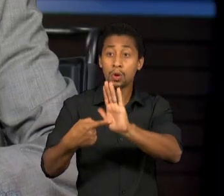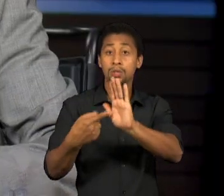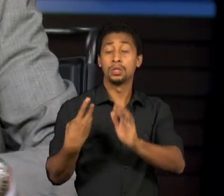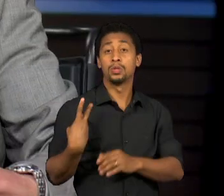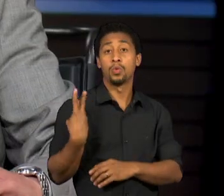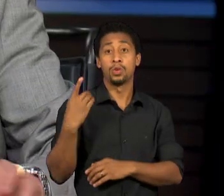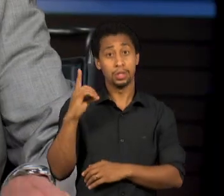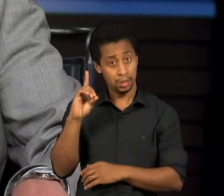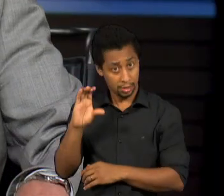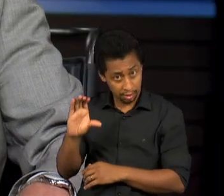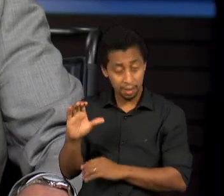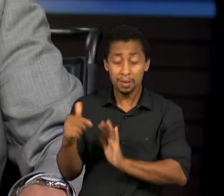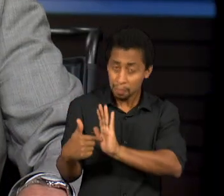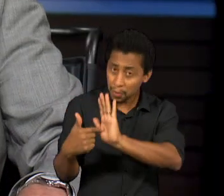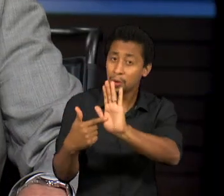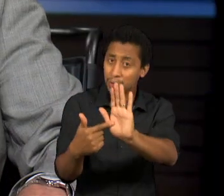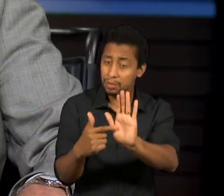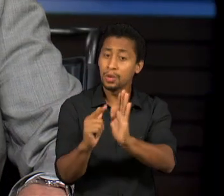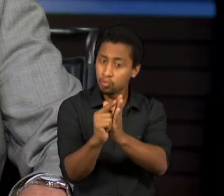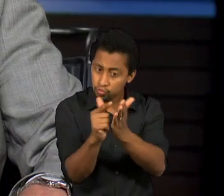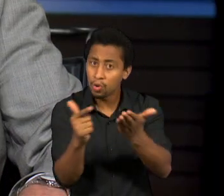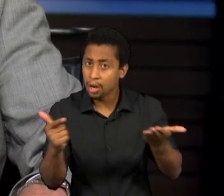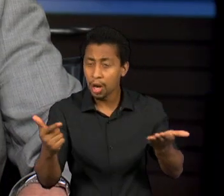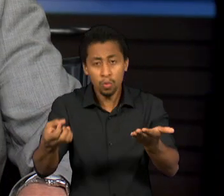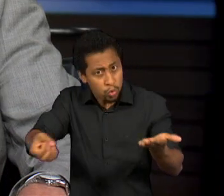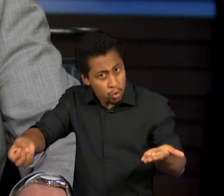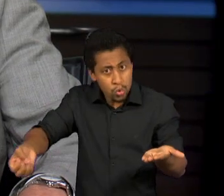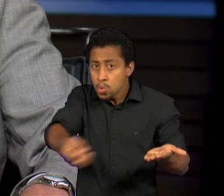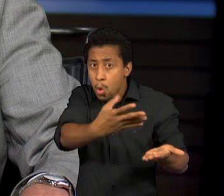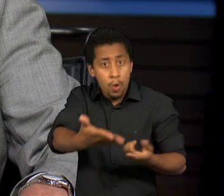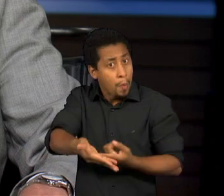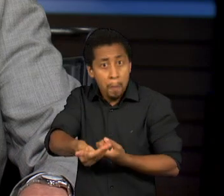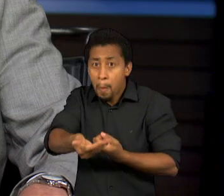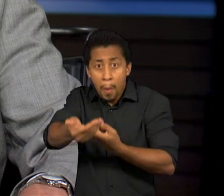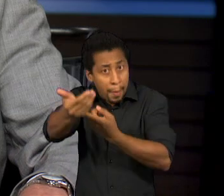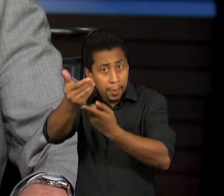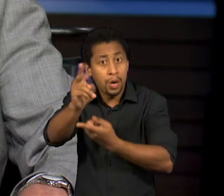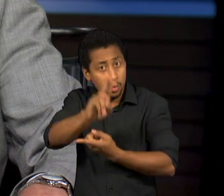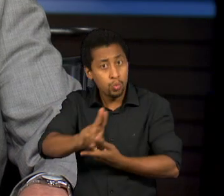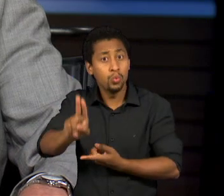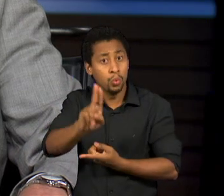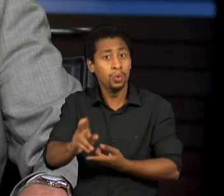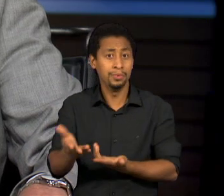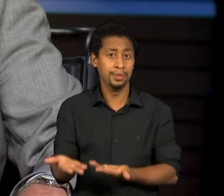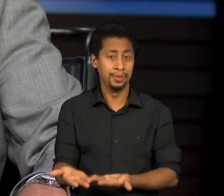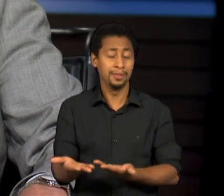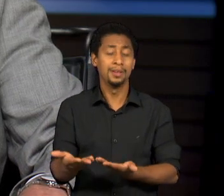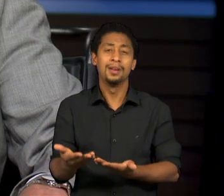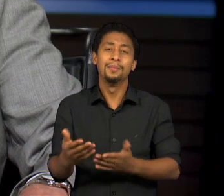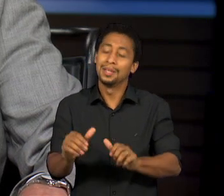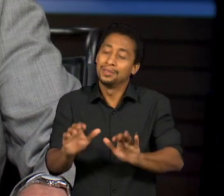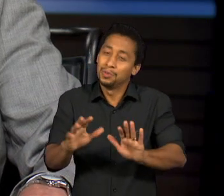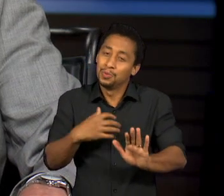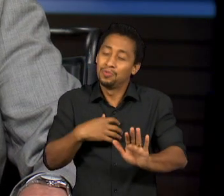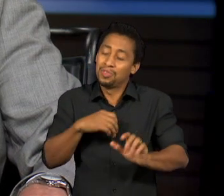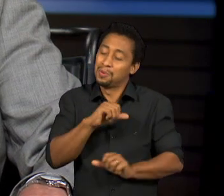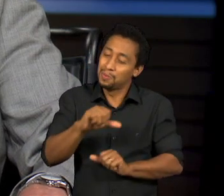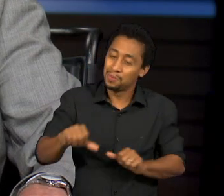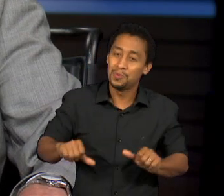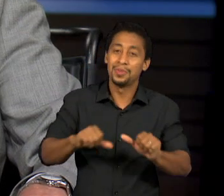resta dúvida, portanto, de que essa reinvenção, mudança de paradigma mesmo, é